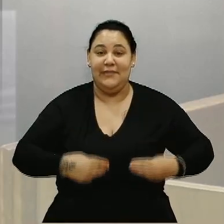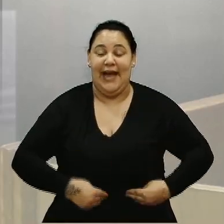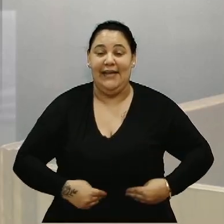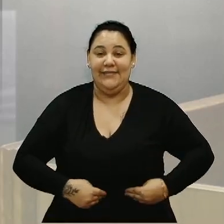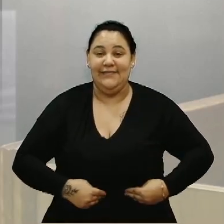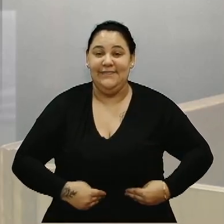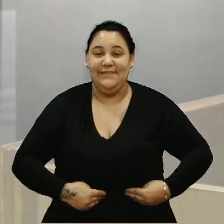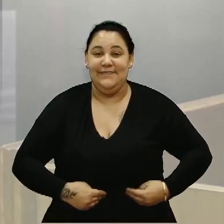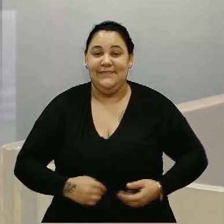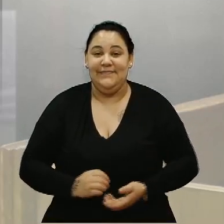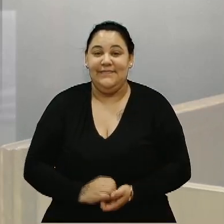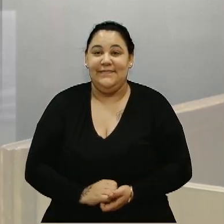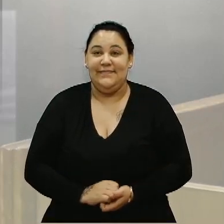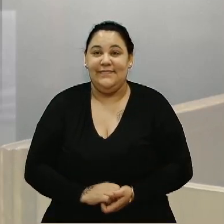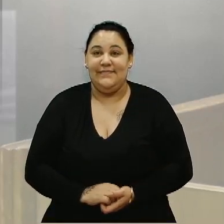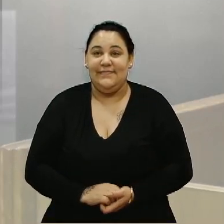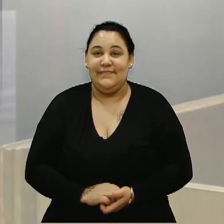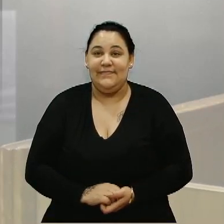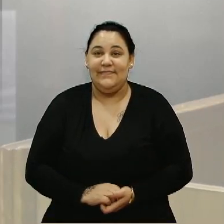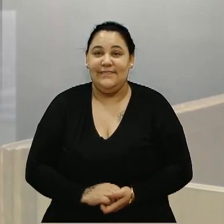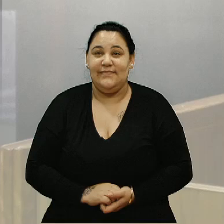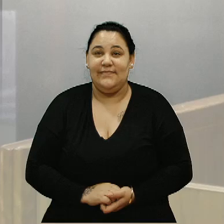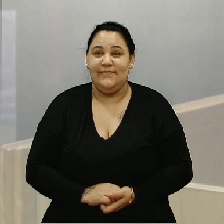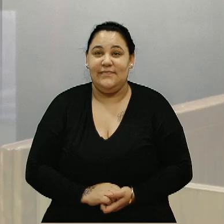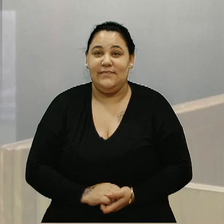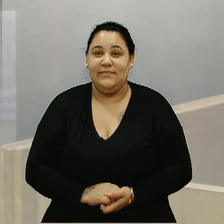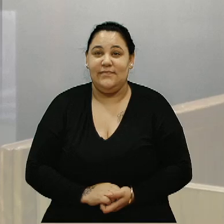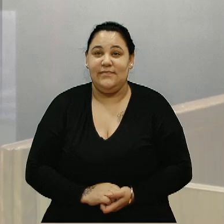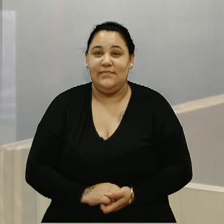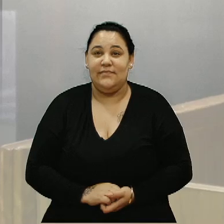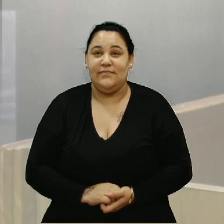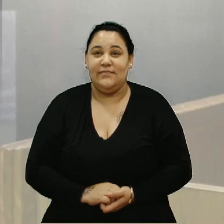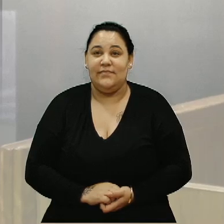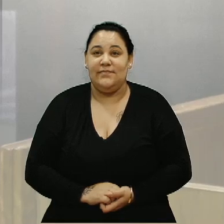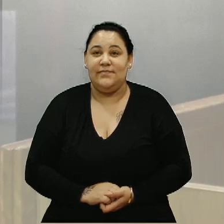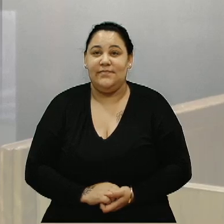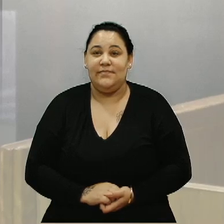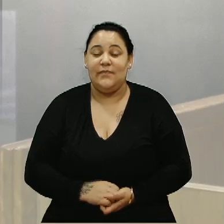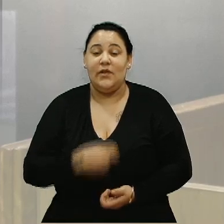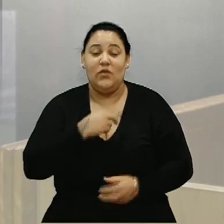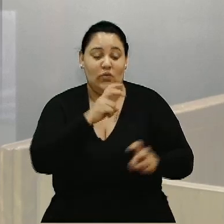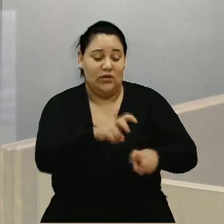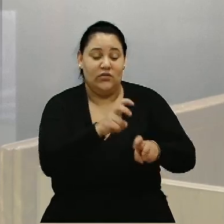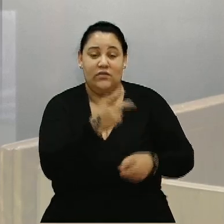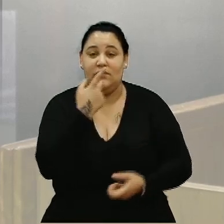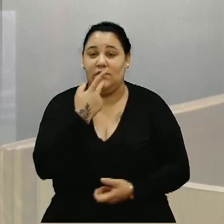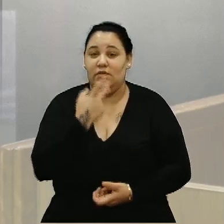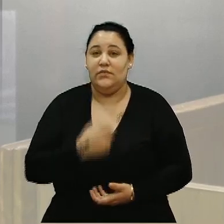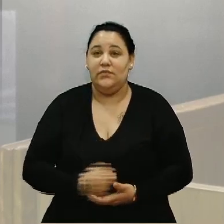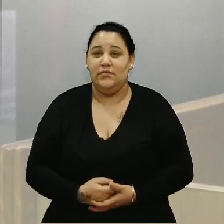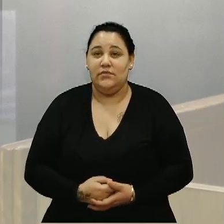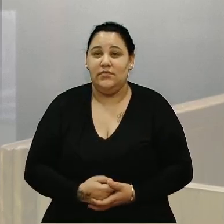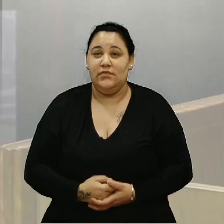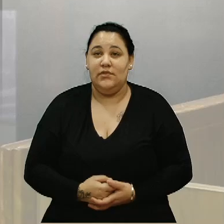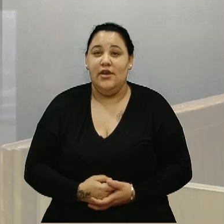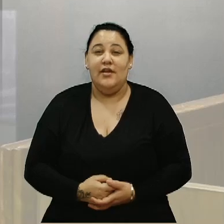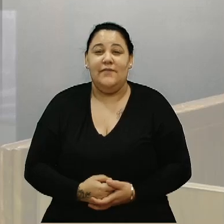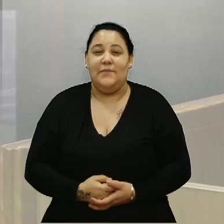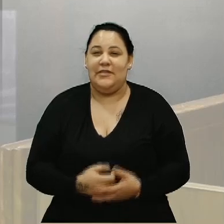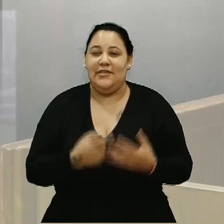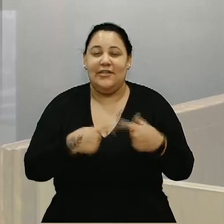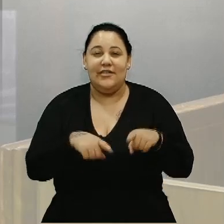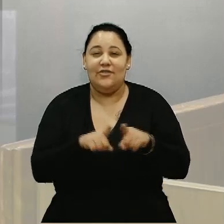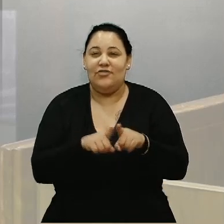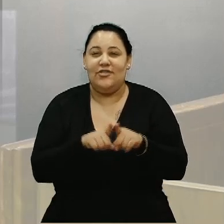dele, porque não é o caso e não é necessário. Aonde esse agricultor me disse, não estou mais conseguindo pagar